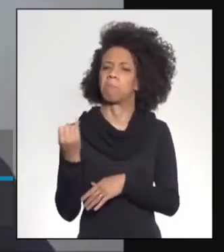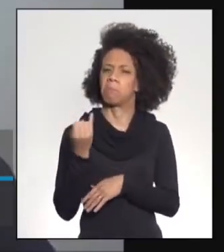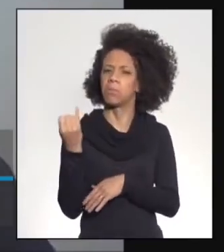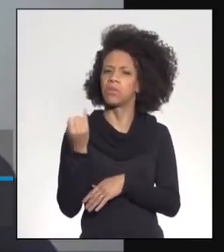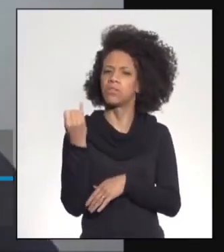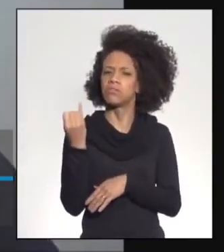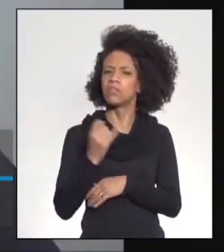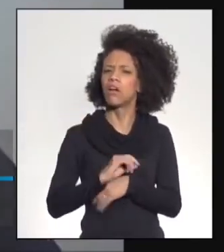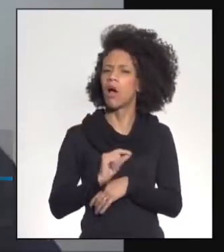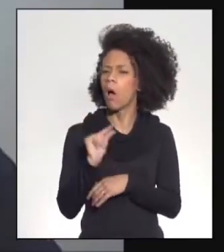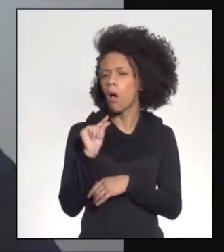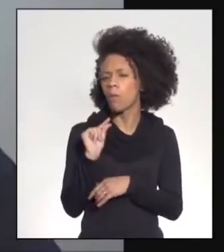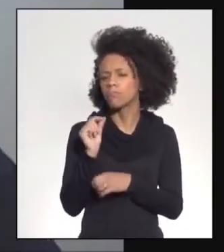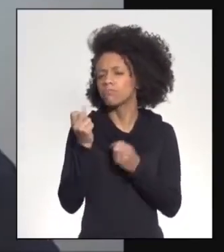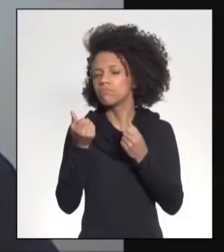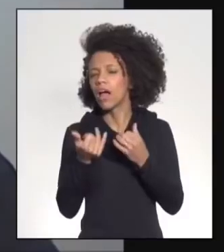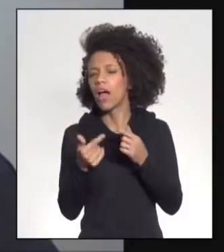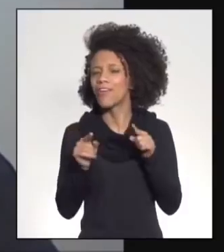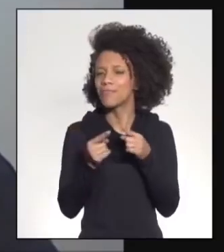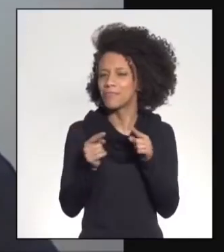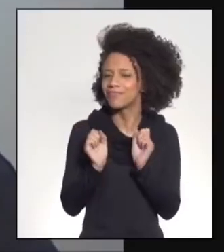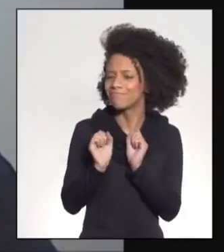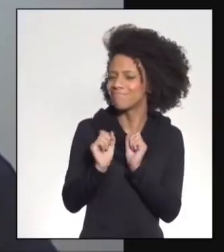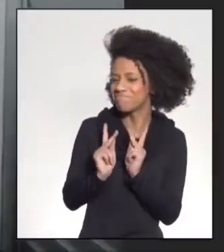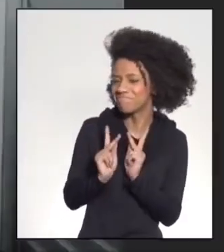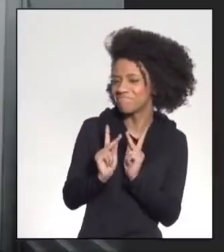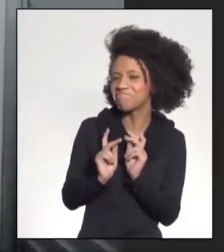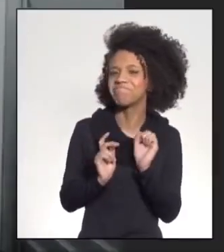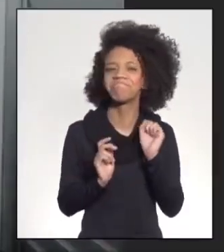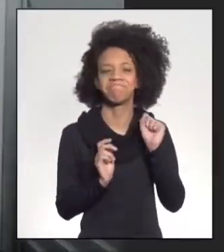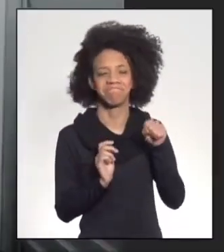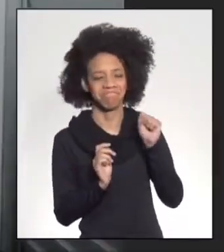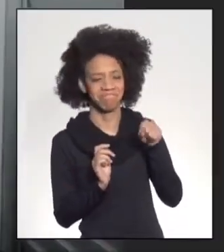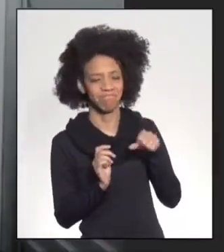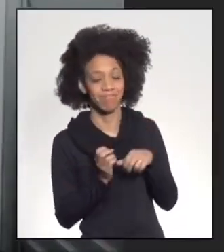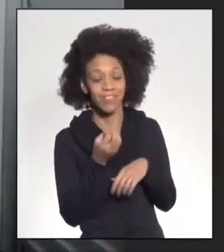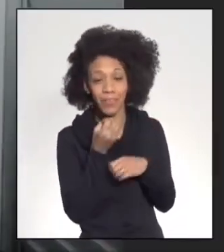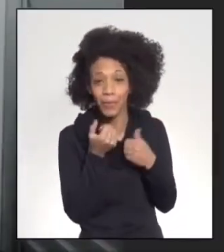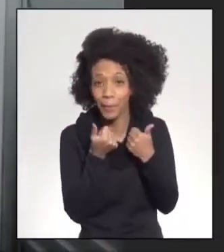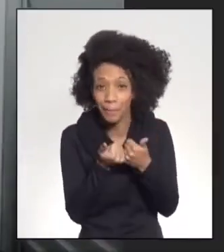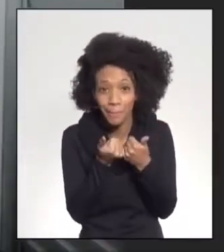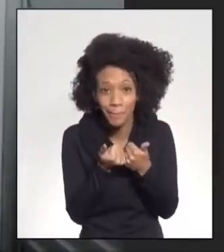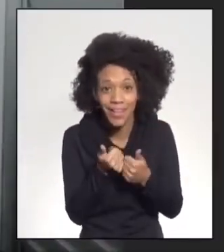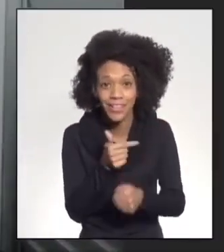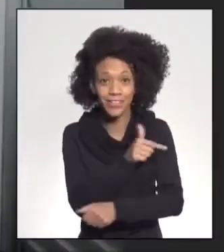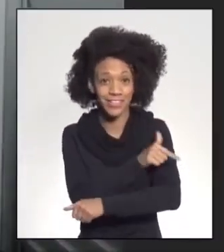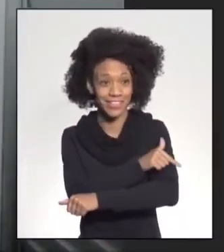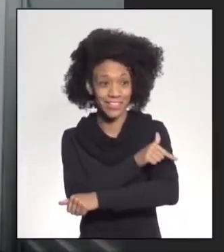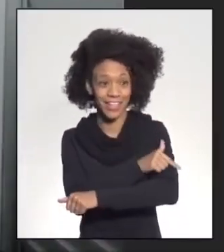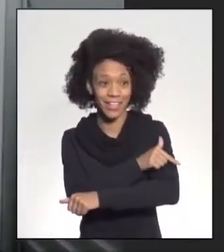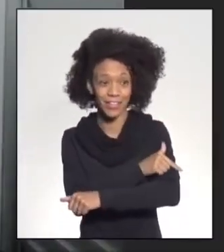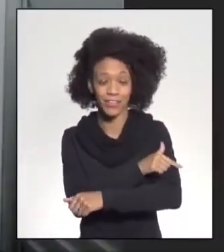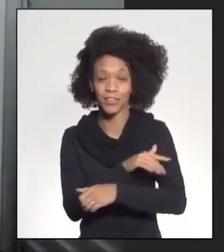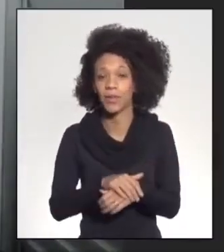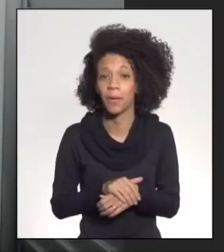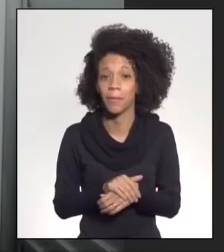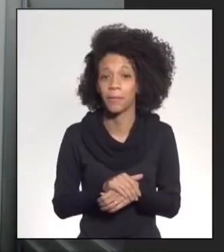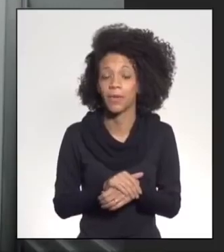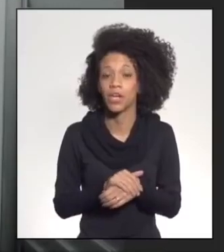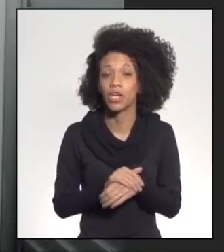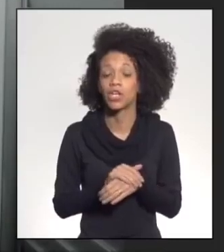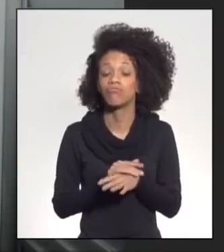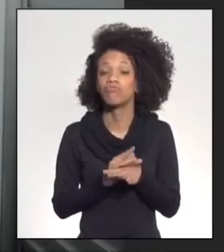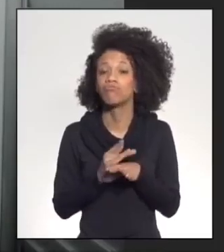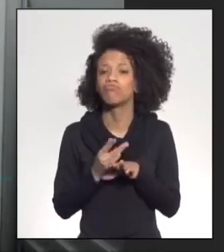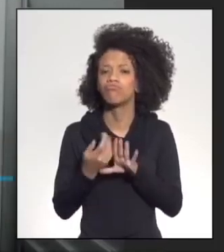gente vai falar um pouquinho sobre música, né, Fê? Isso, pessoal. Tudo bem, galera do 7º ano? Nós vamos falar hoje sobre formas